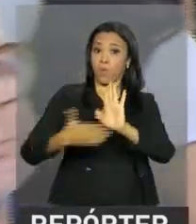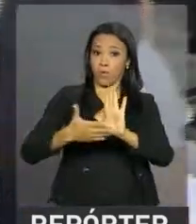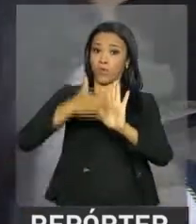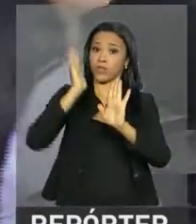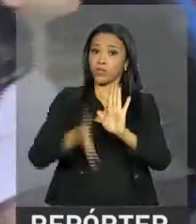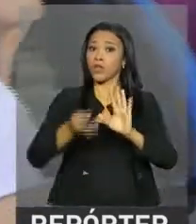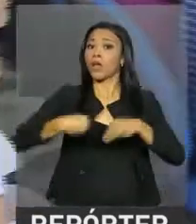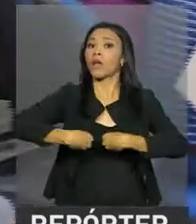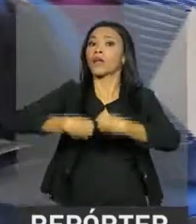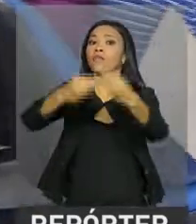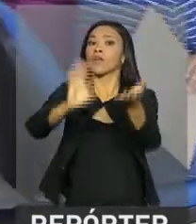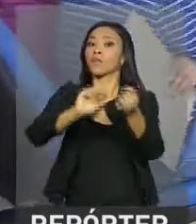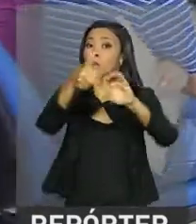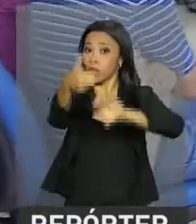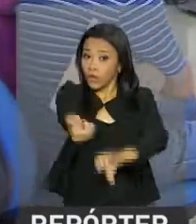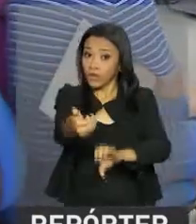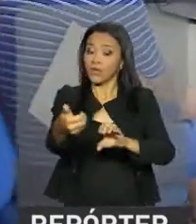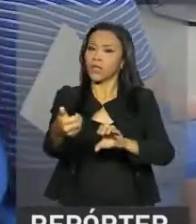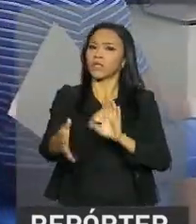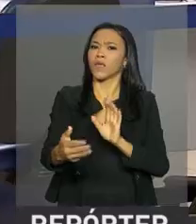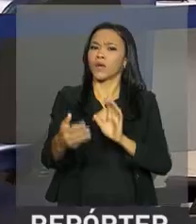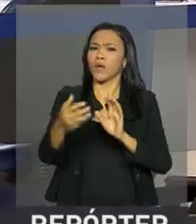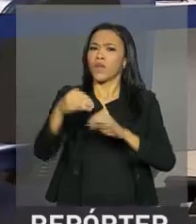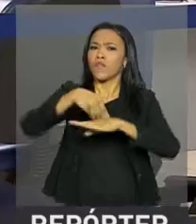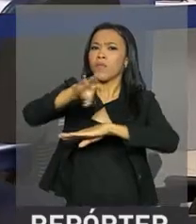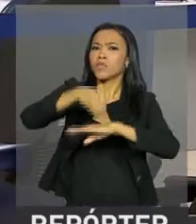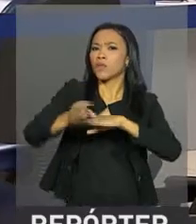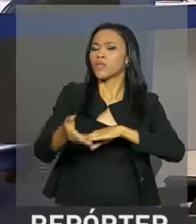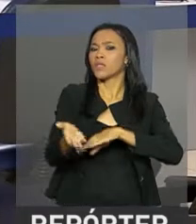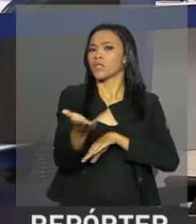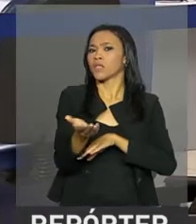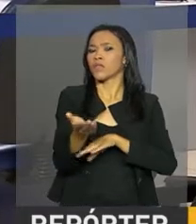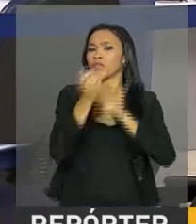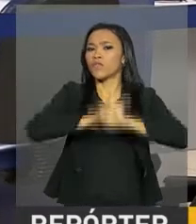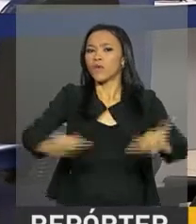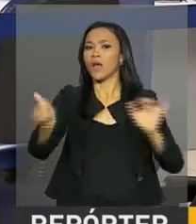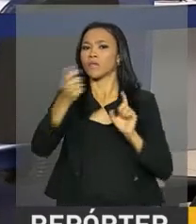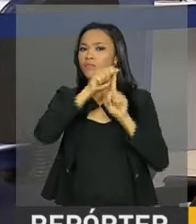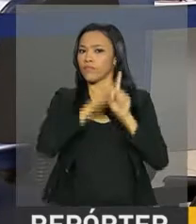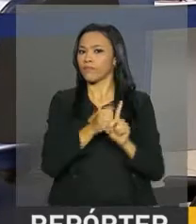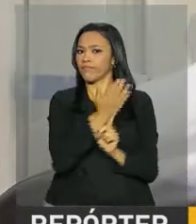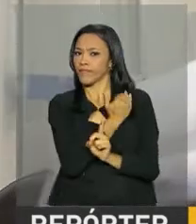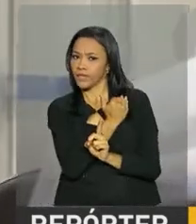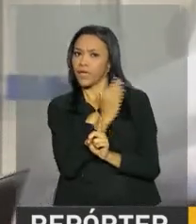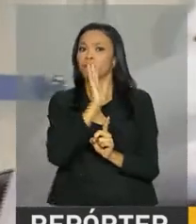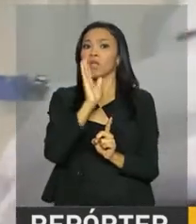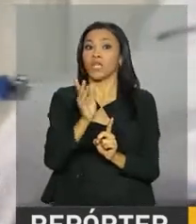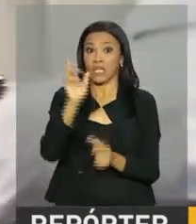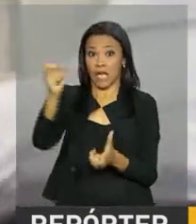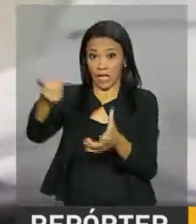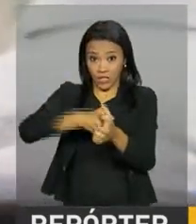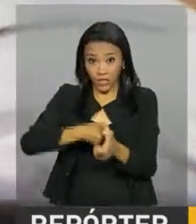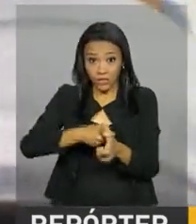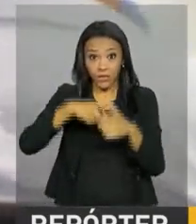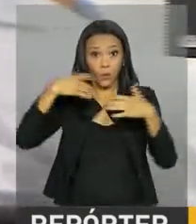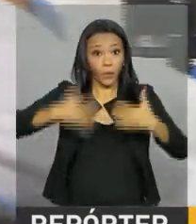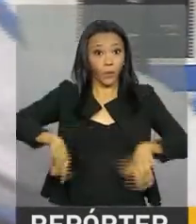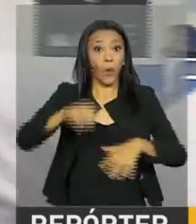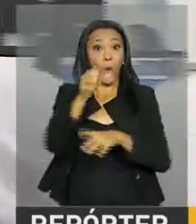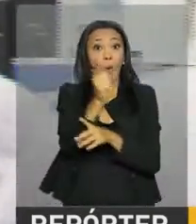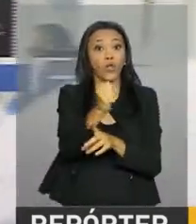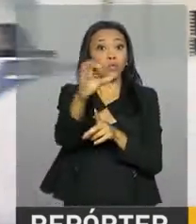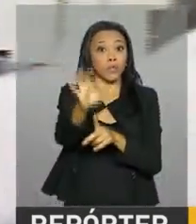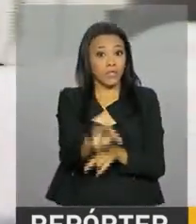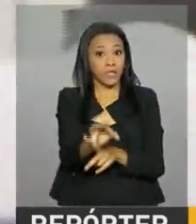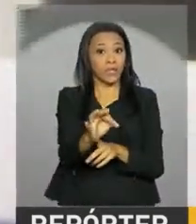governo dados divulgados em dezembro mostram que o défice no regime geral está em torno de 8% do produto interno